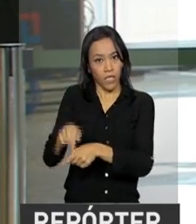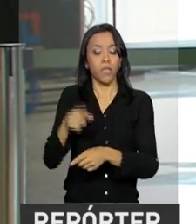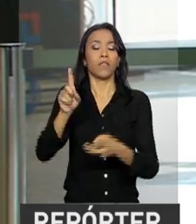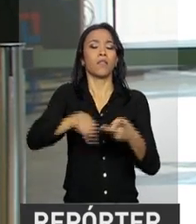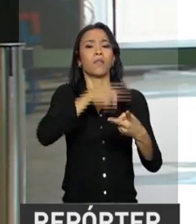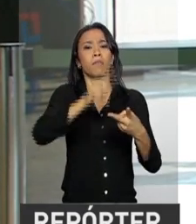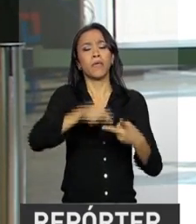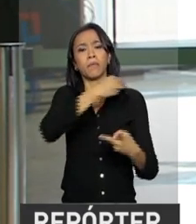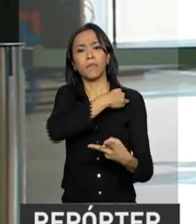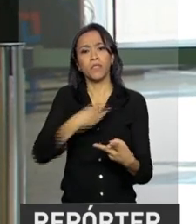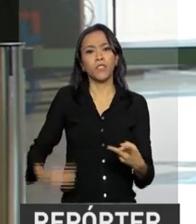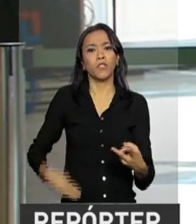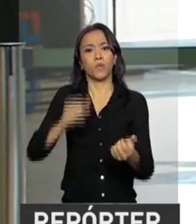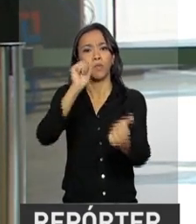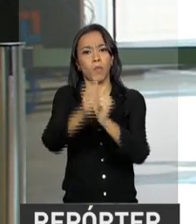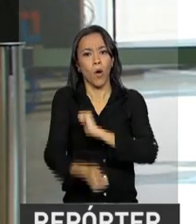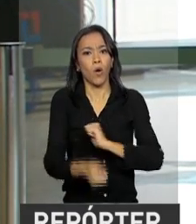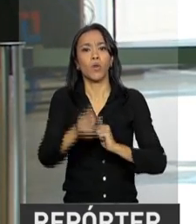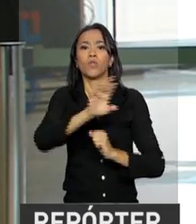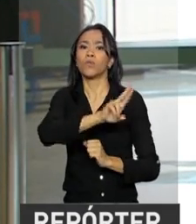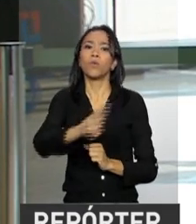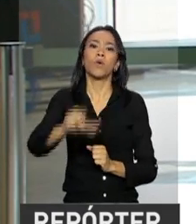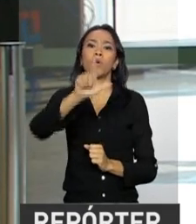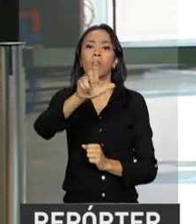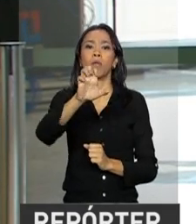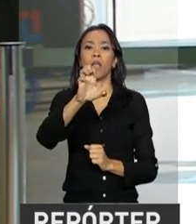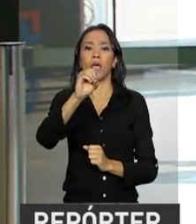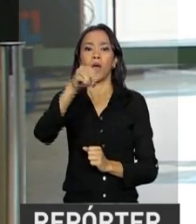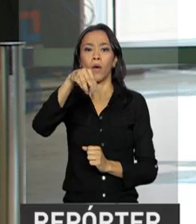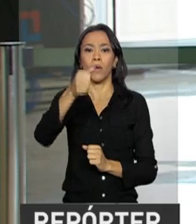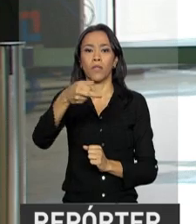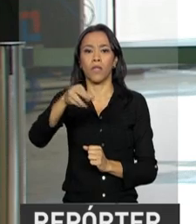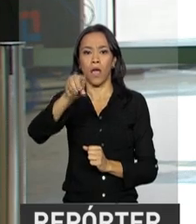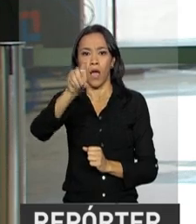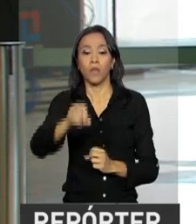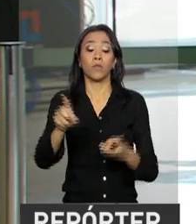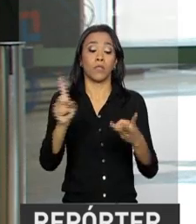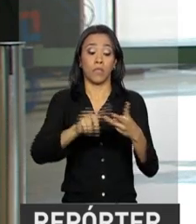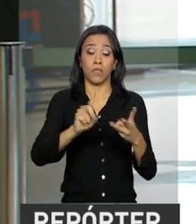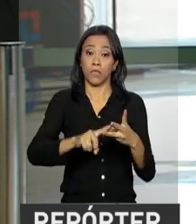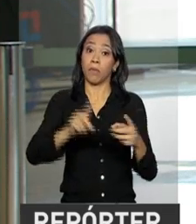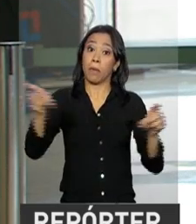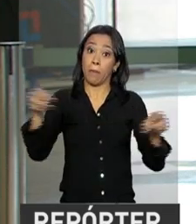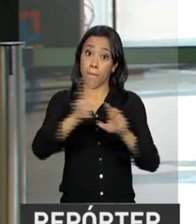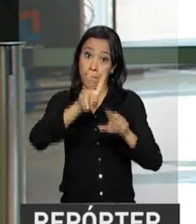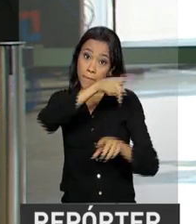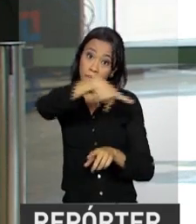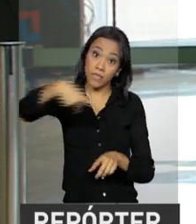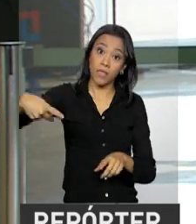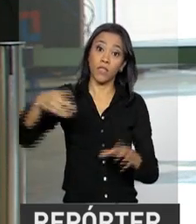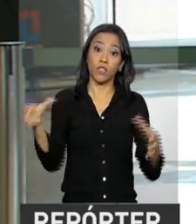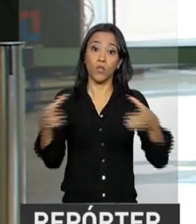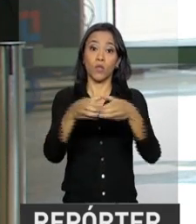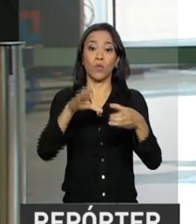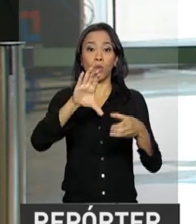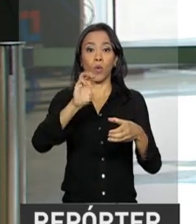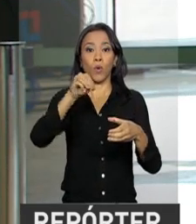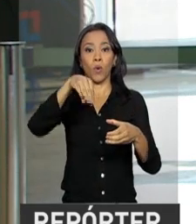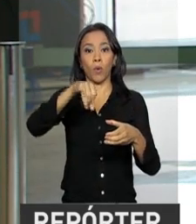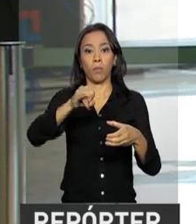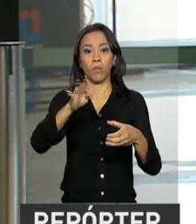o ministro do esporte Leonardo Pisani presidente do comitê organizador da Rio 2016 Carlos Artur